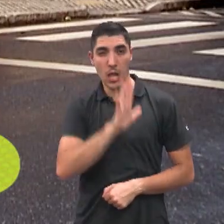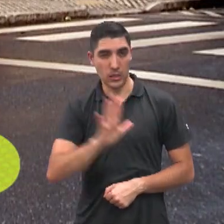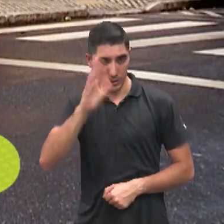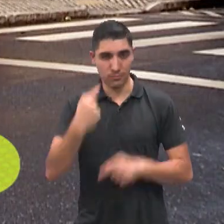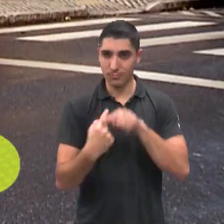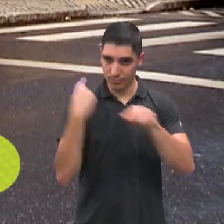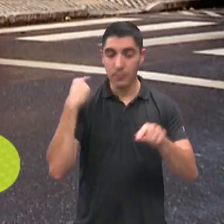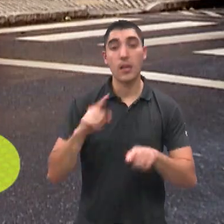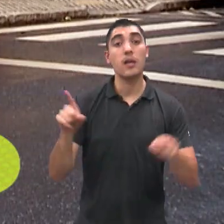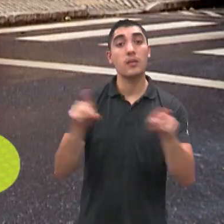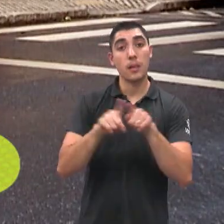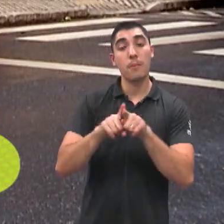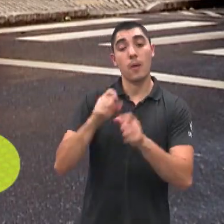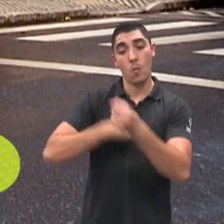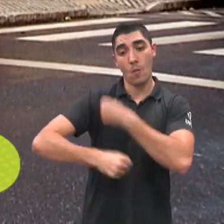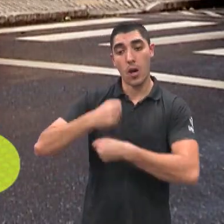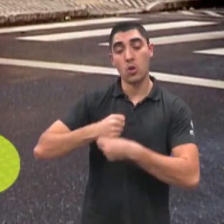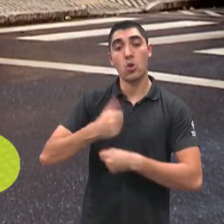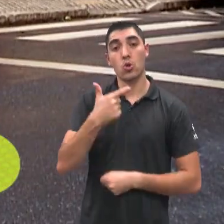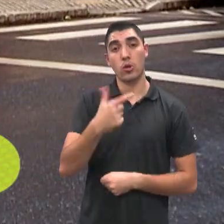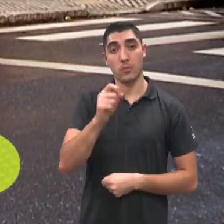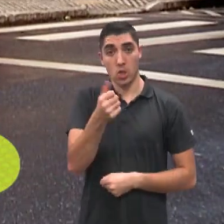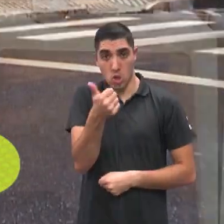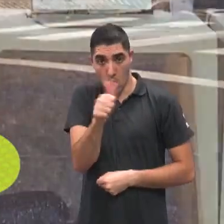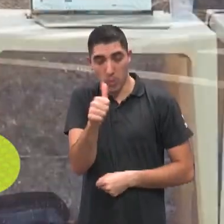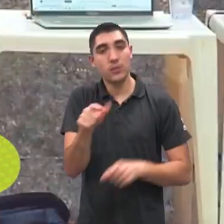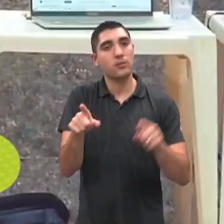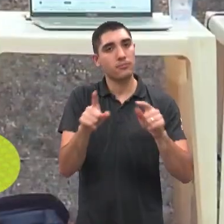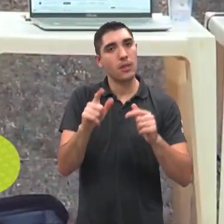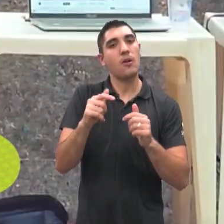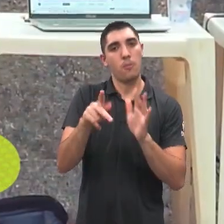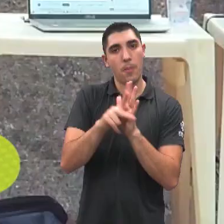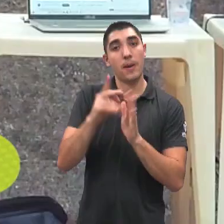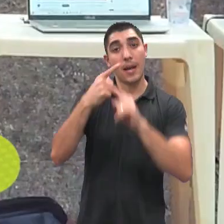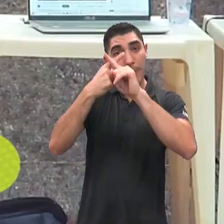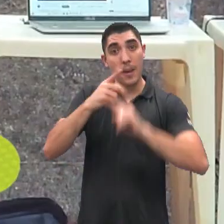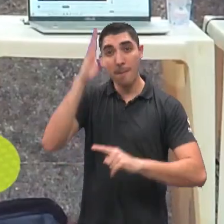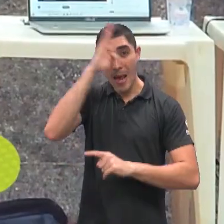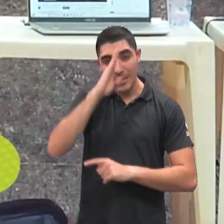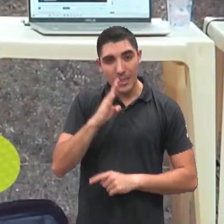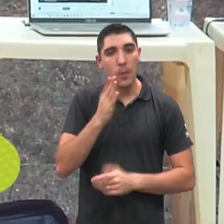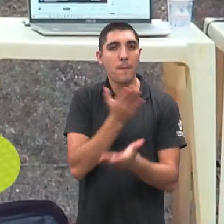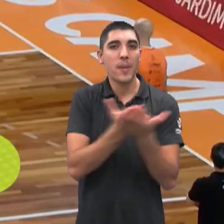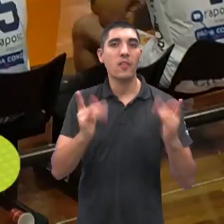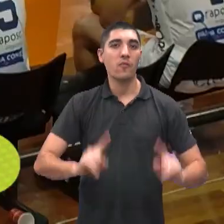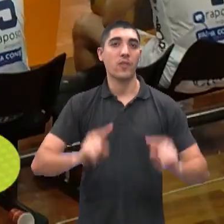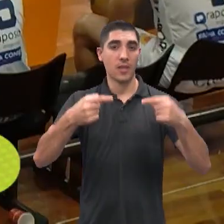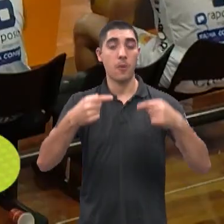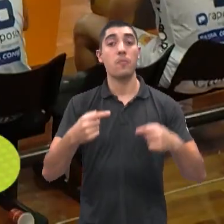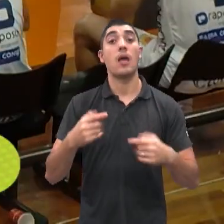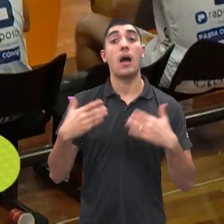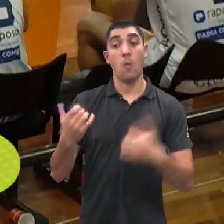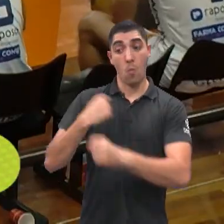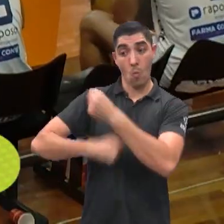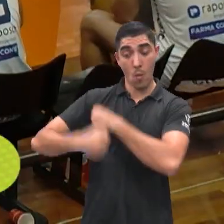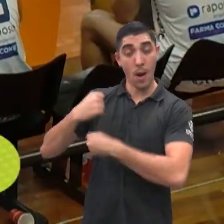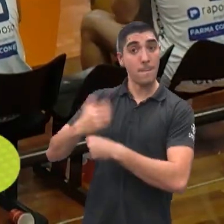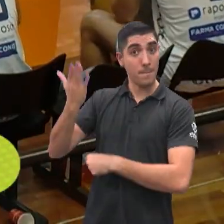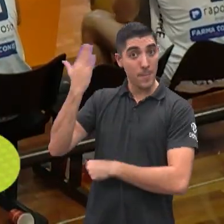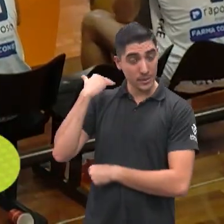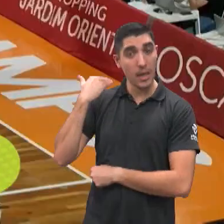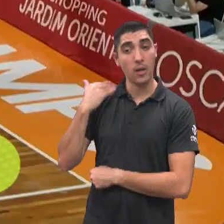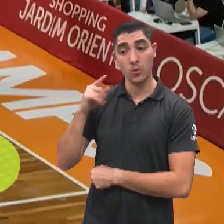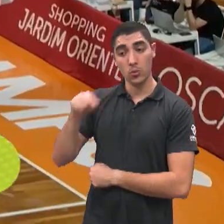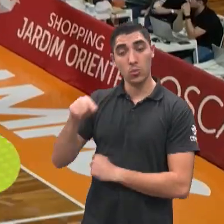em 2011 e na atual passagem voltou a uma final de Paulista. São José voltou a uma decisão estadual depois